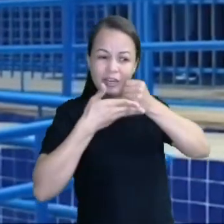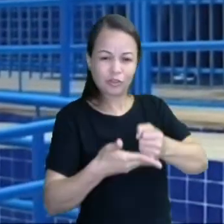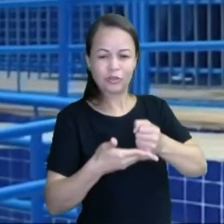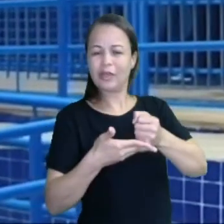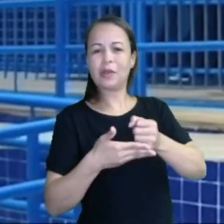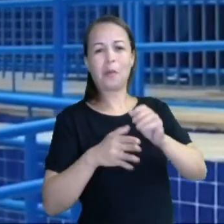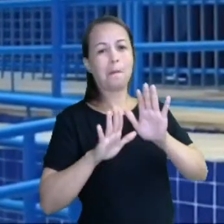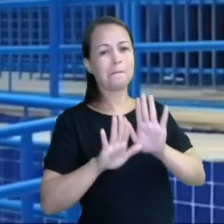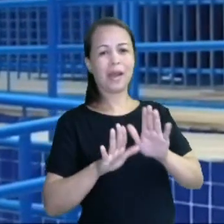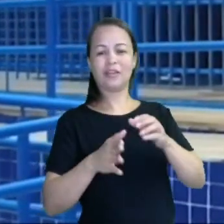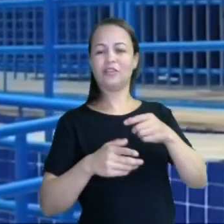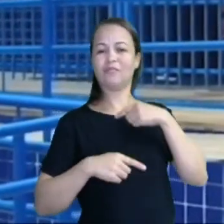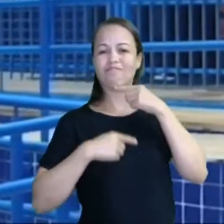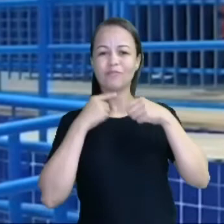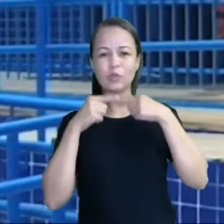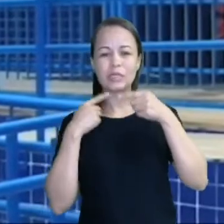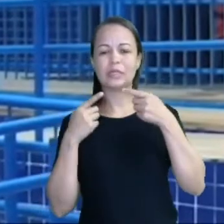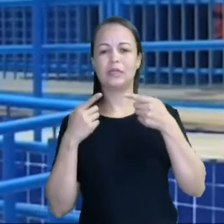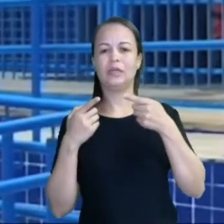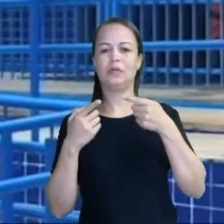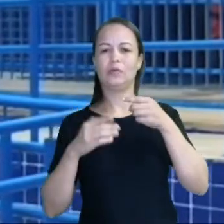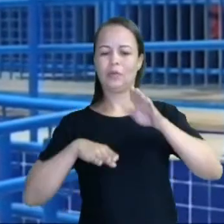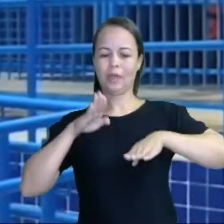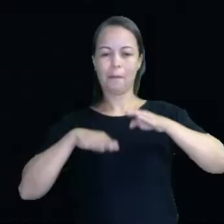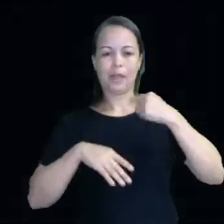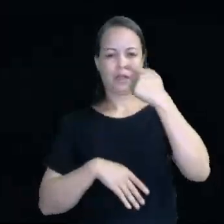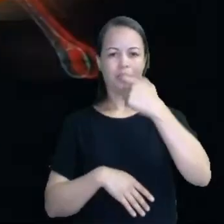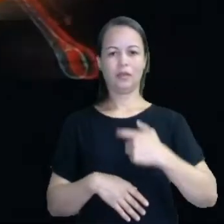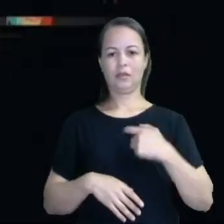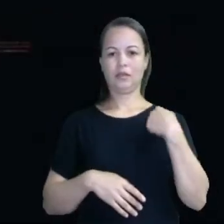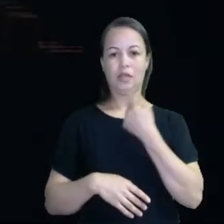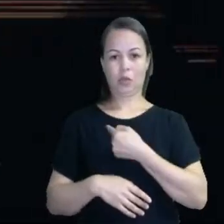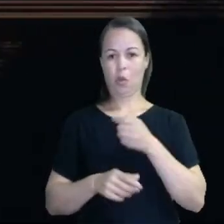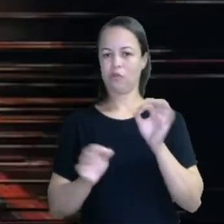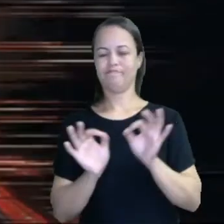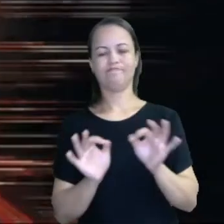não está fazendo nada, porque não depende da gente.